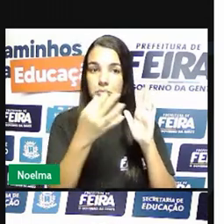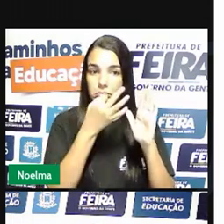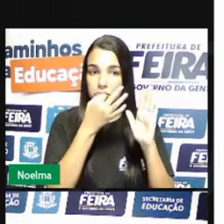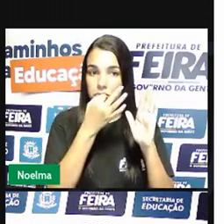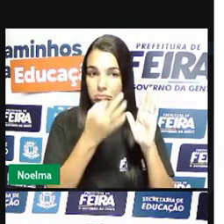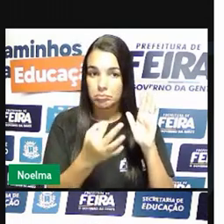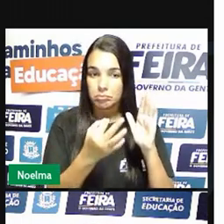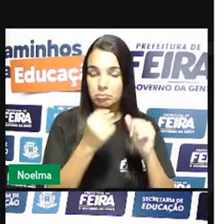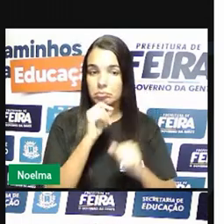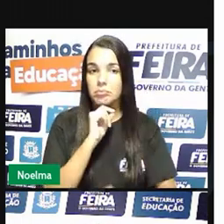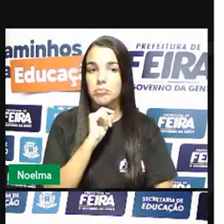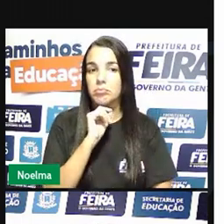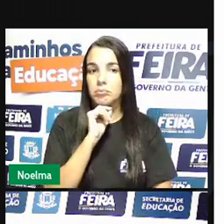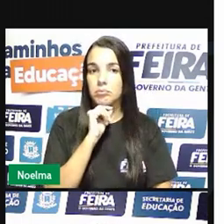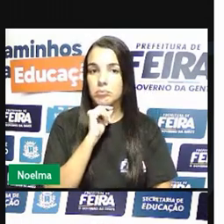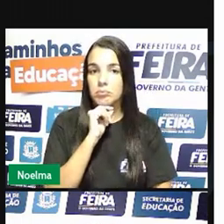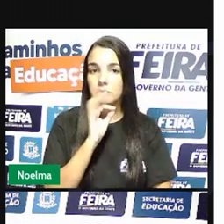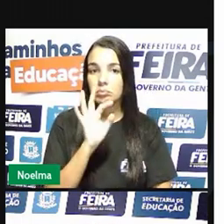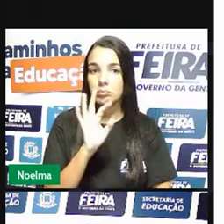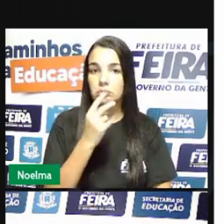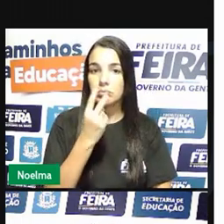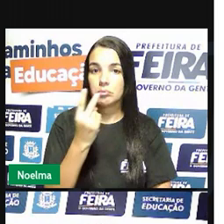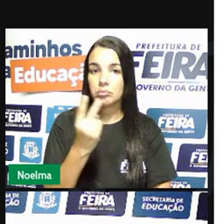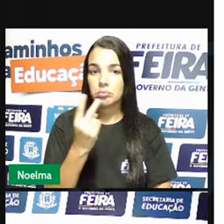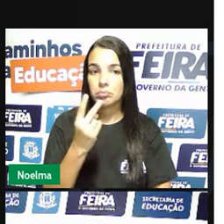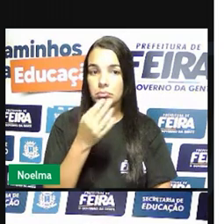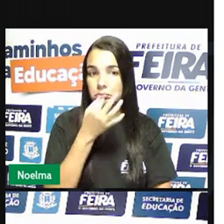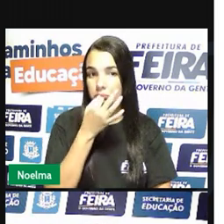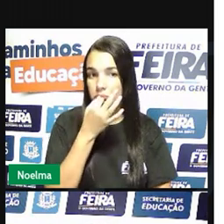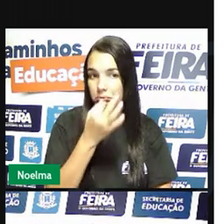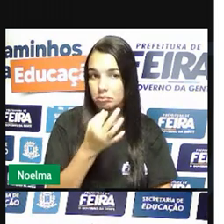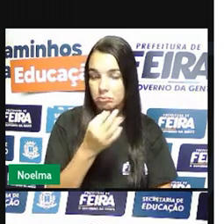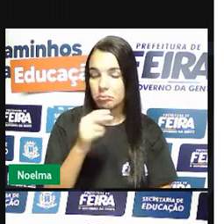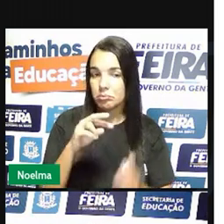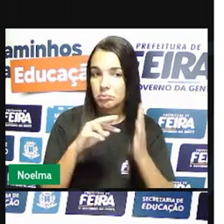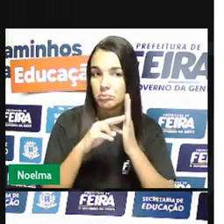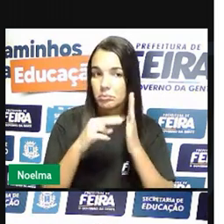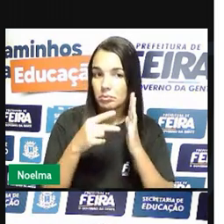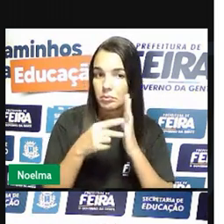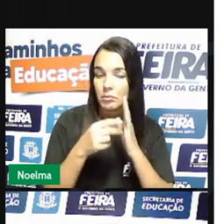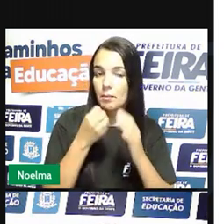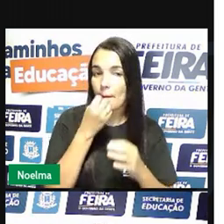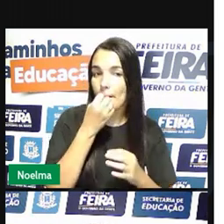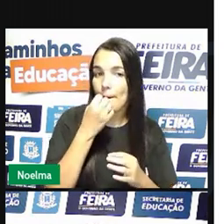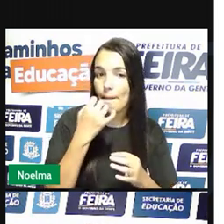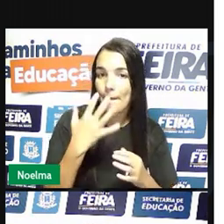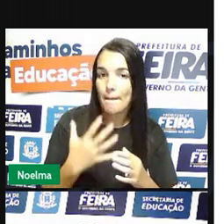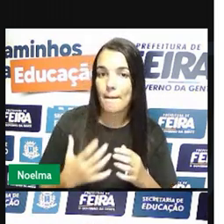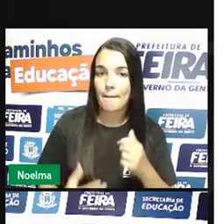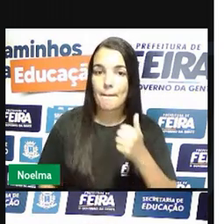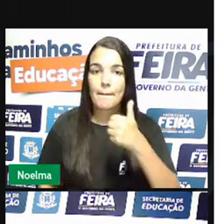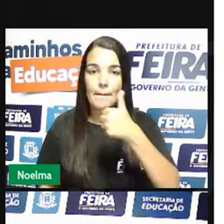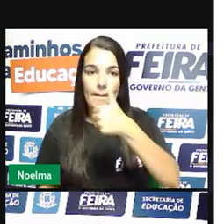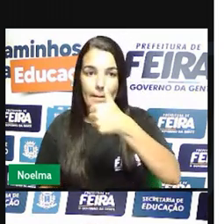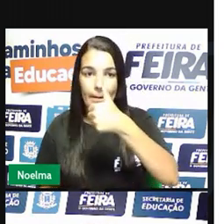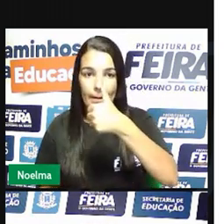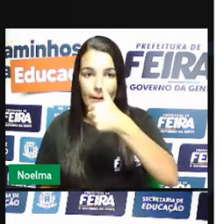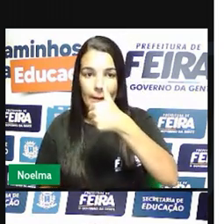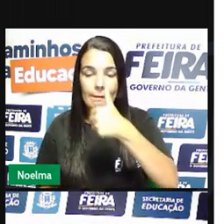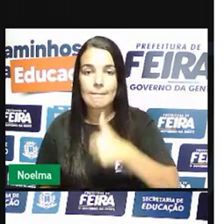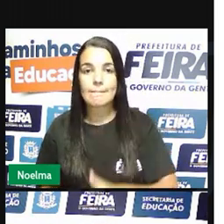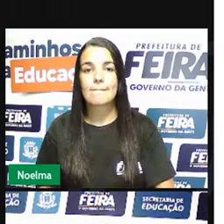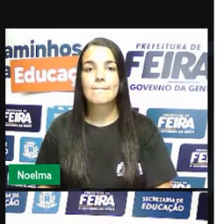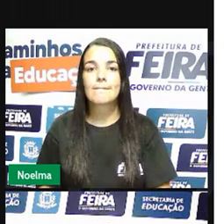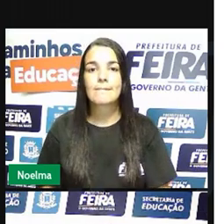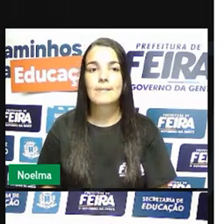a gente deu uma dica para vocês, que é colocar, definir bem dois argumentos, por exemplo, nesse caso que a